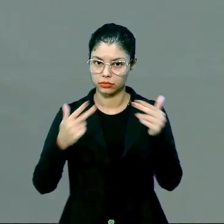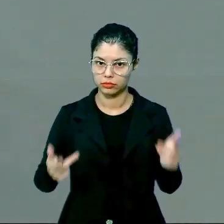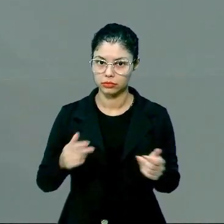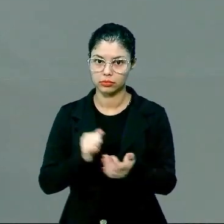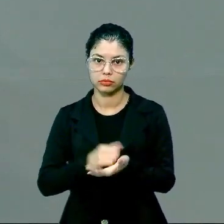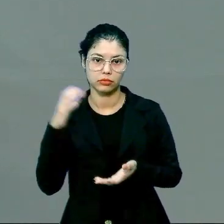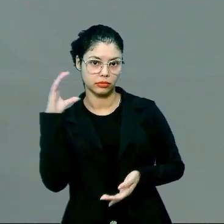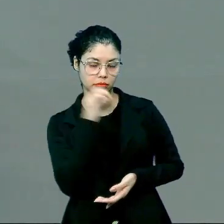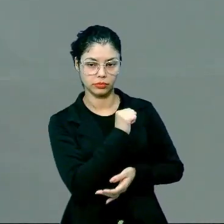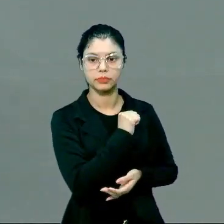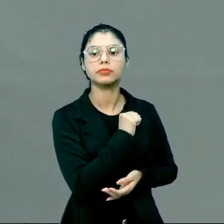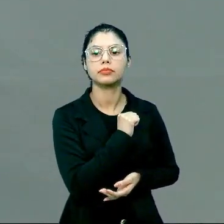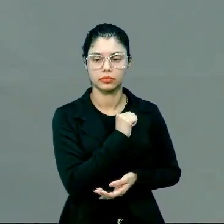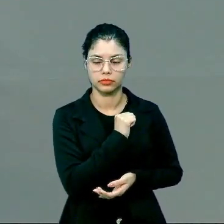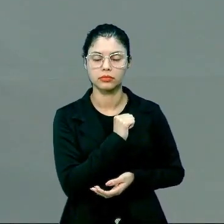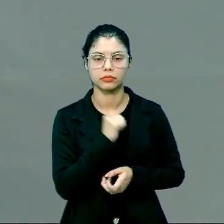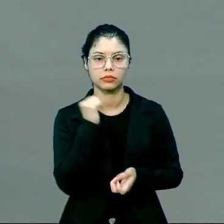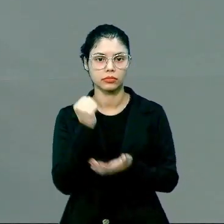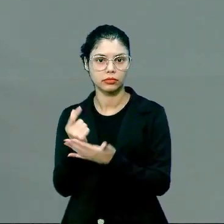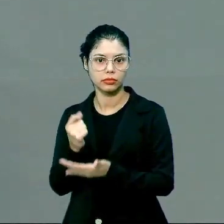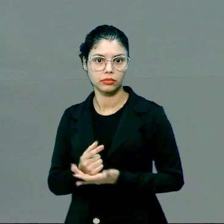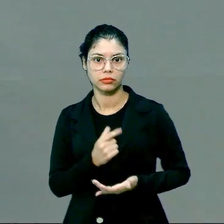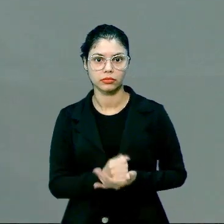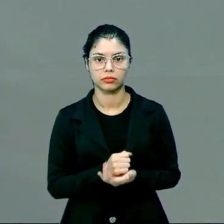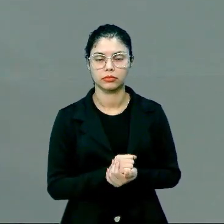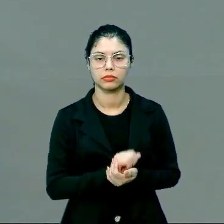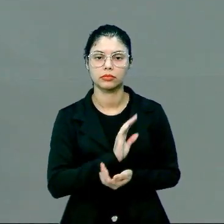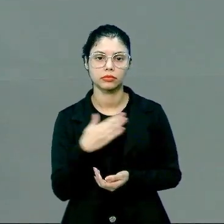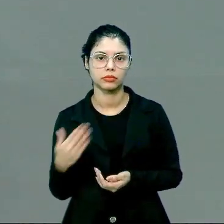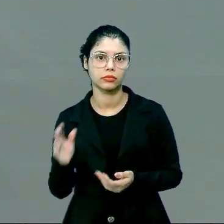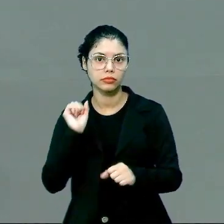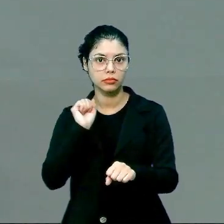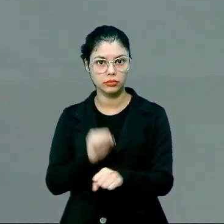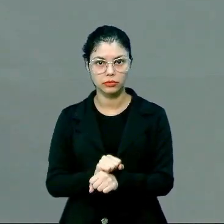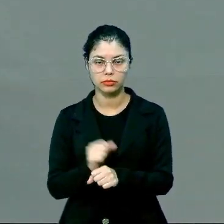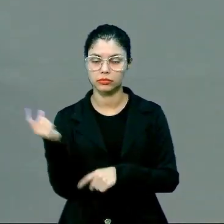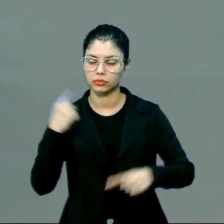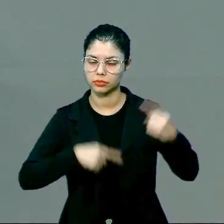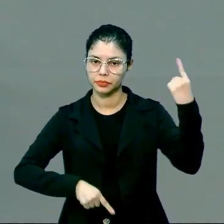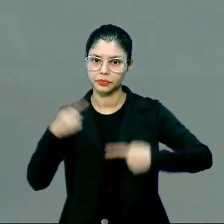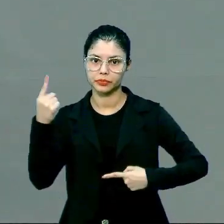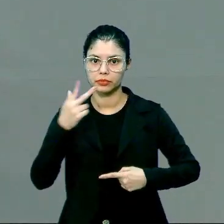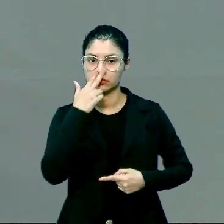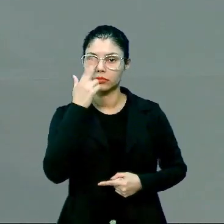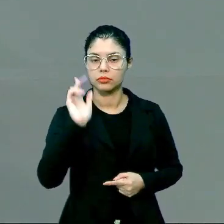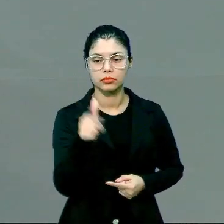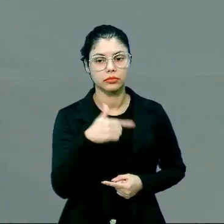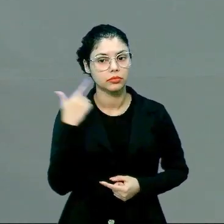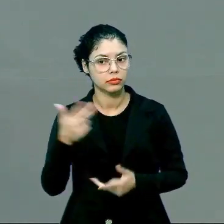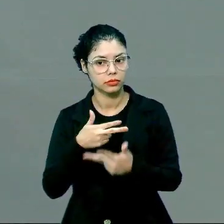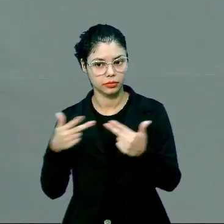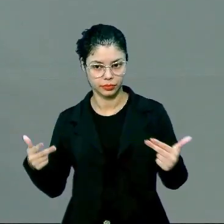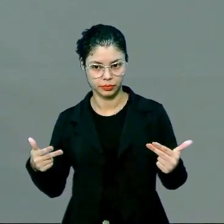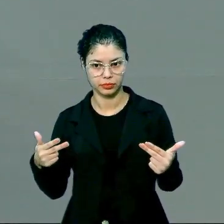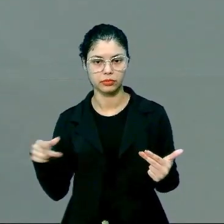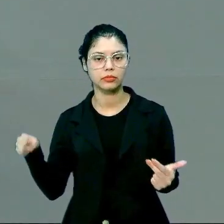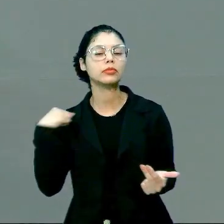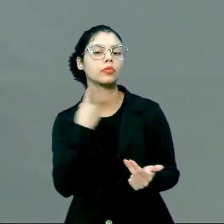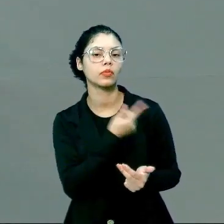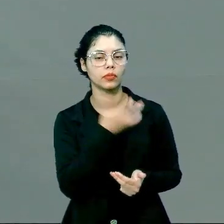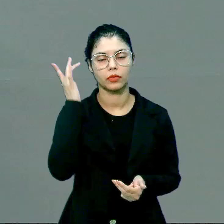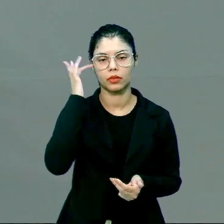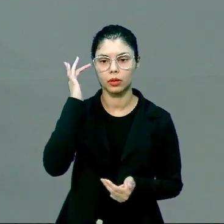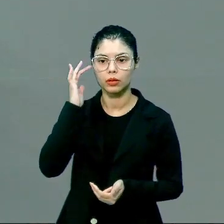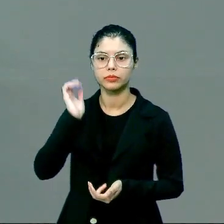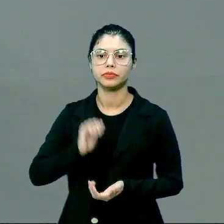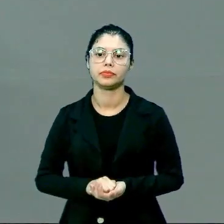o imediatismo, para o consumo imediato. Quando deixa de fazer sucesso, aparece alguma outra coisa, para a gente achar